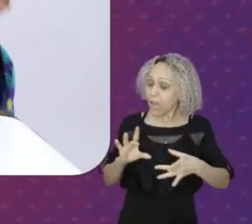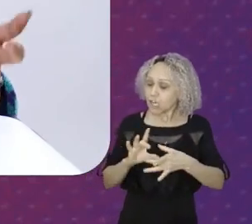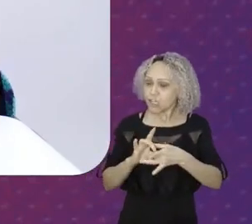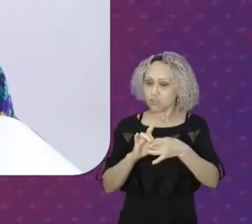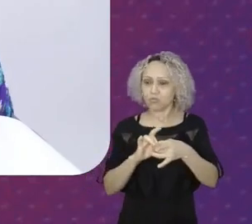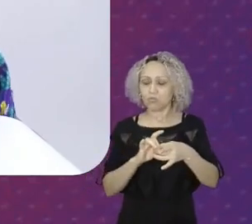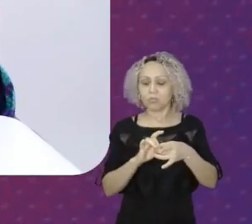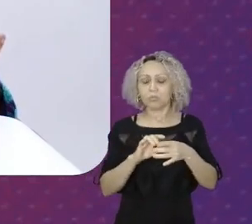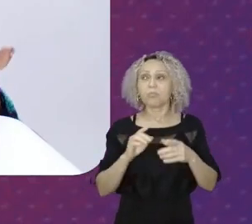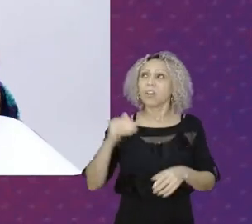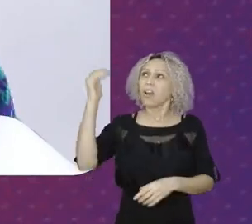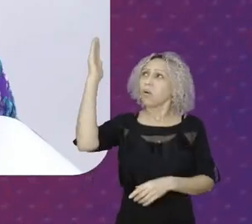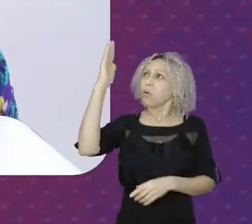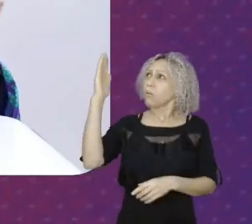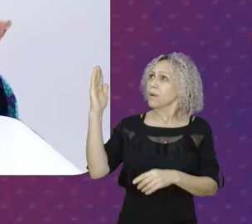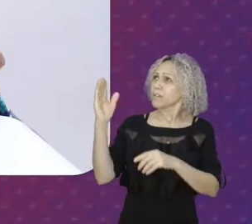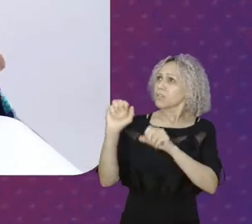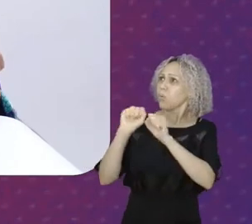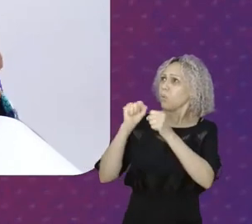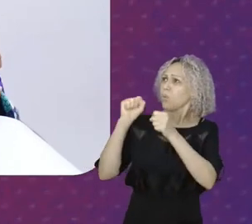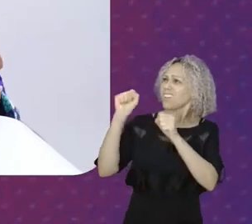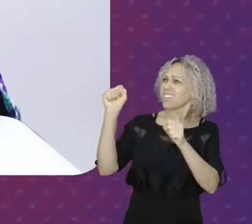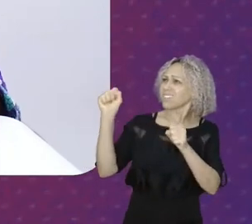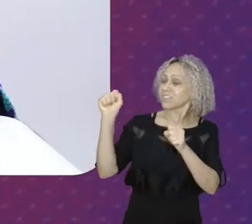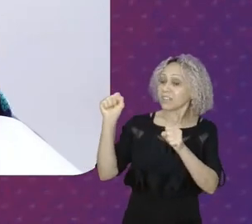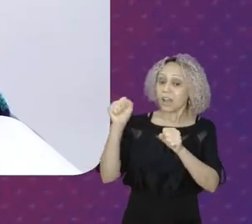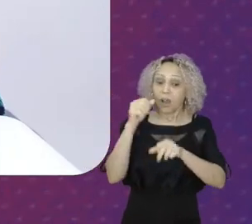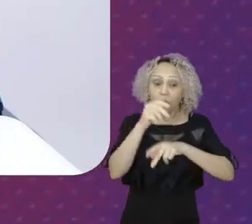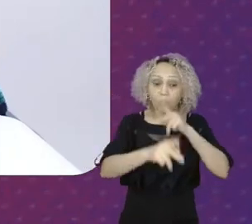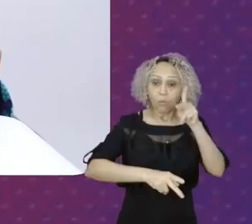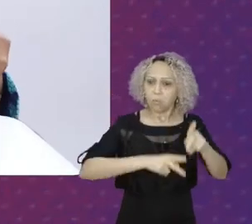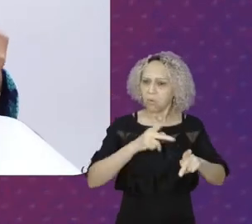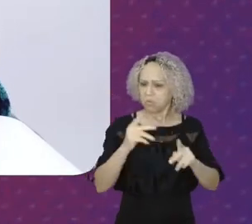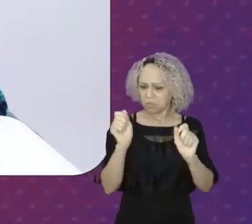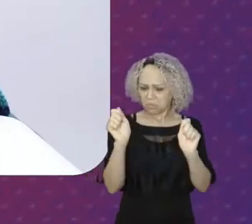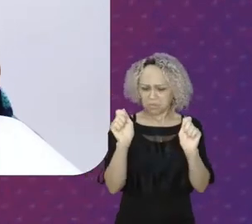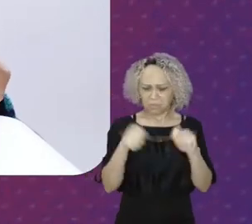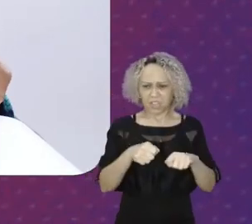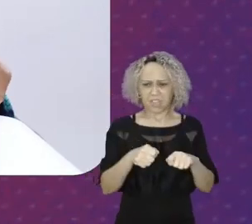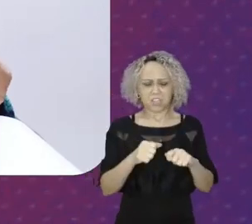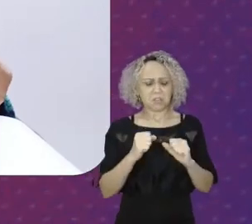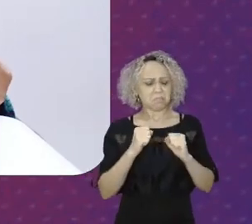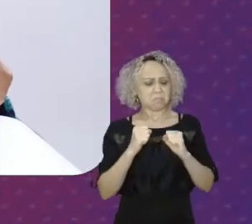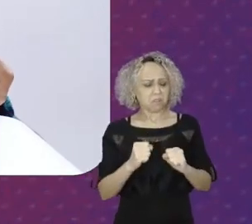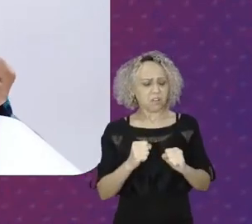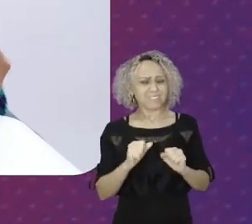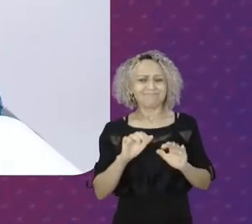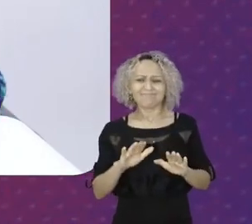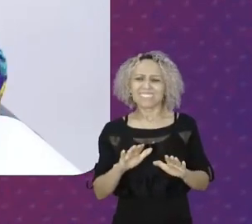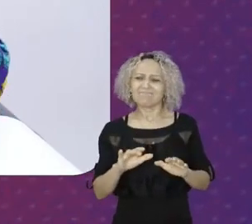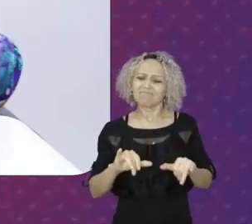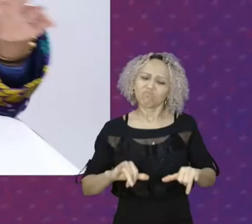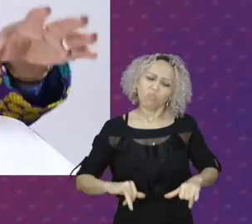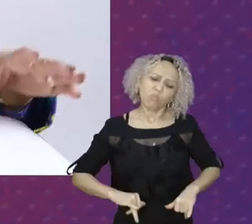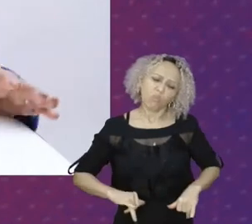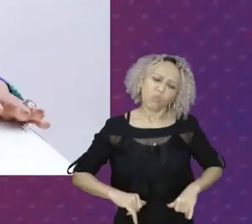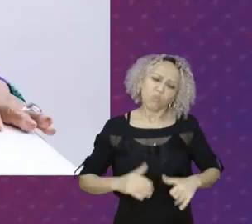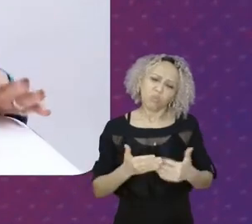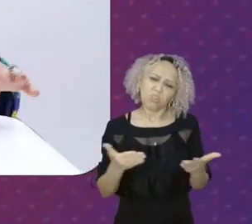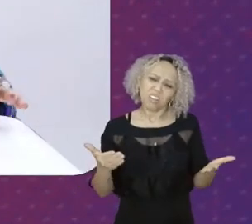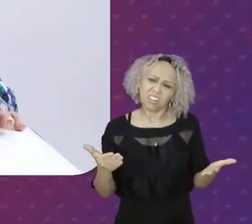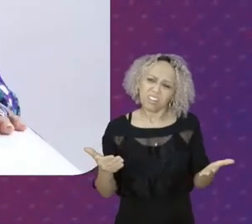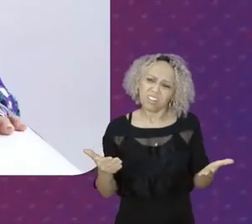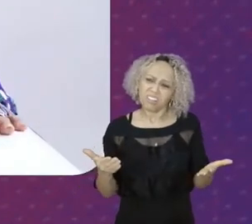grandioso, tem um povo tão potente, mas tão sofrido, né, que o Estado se